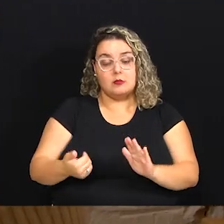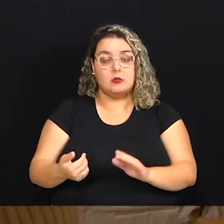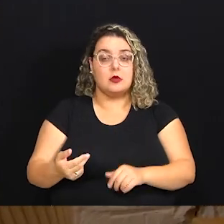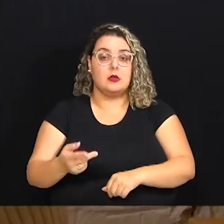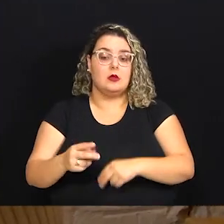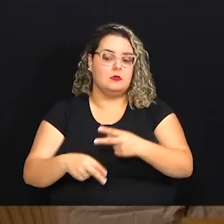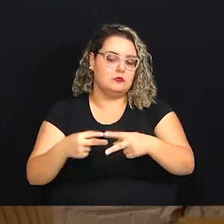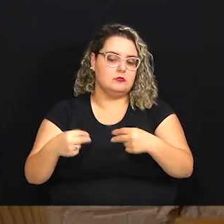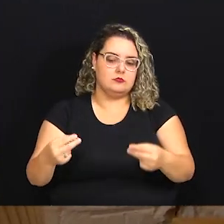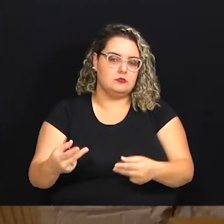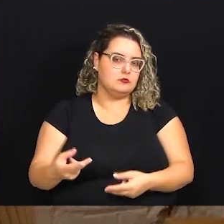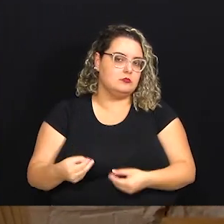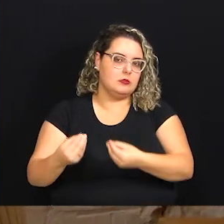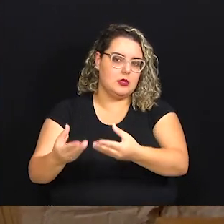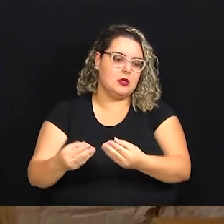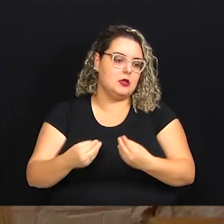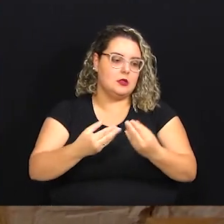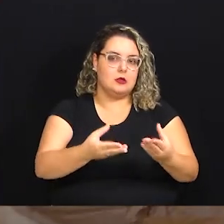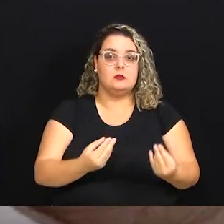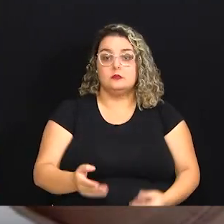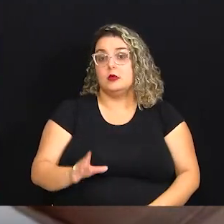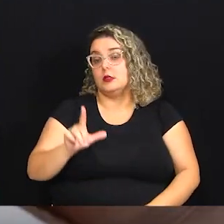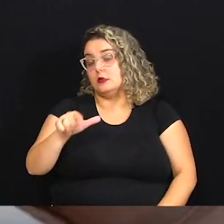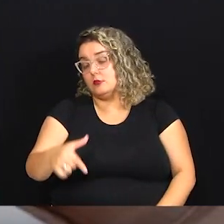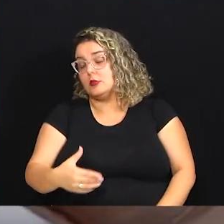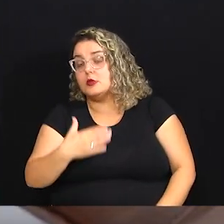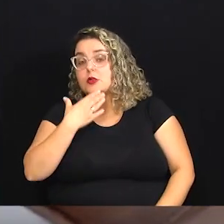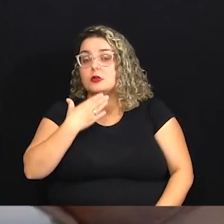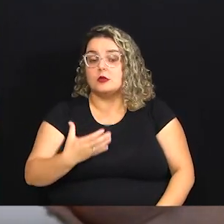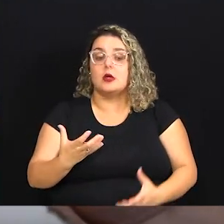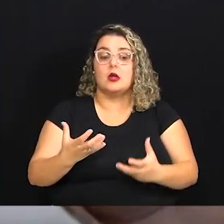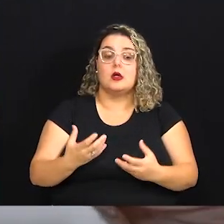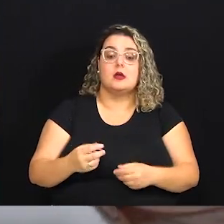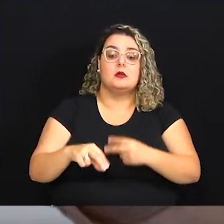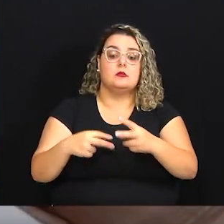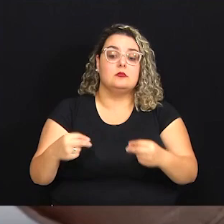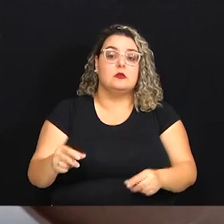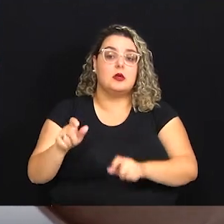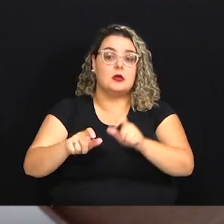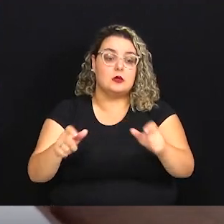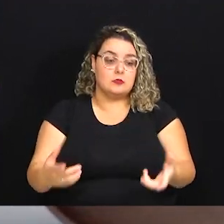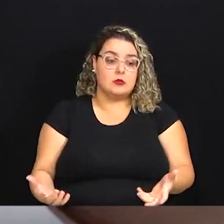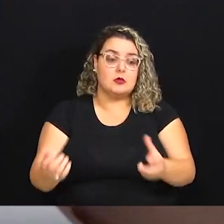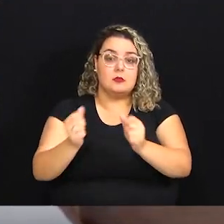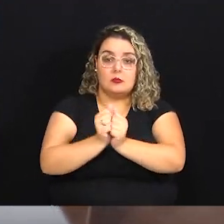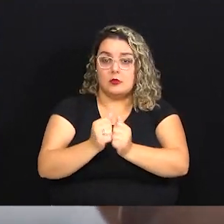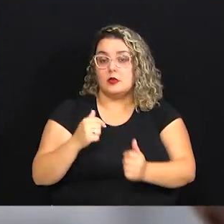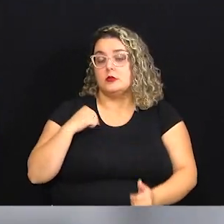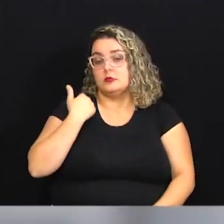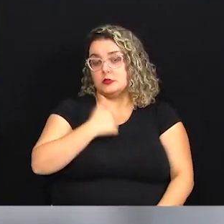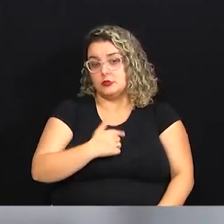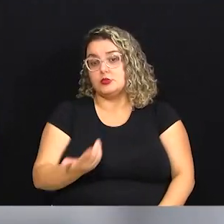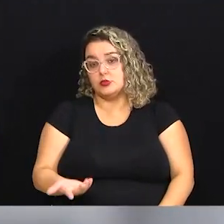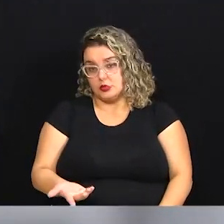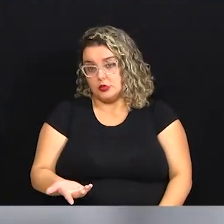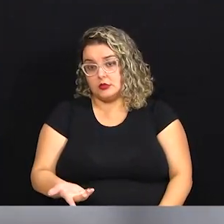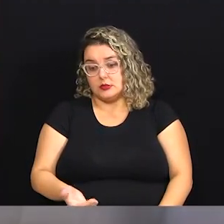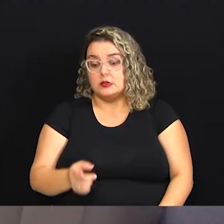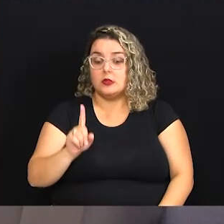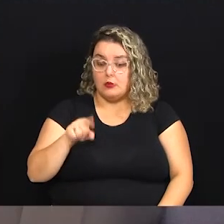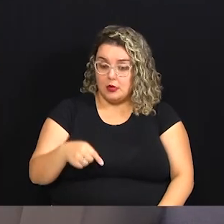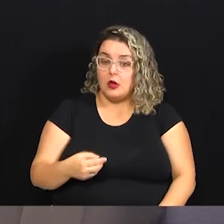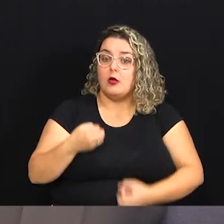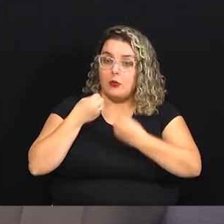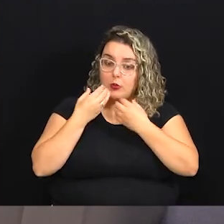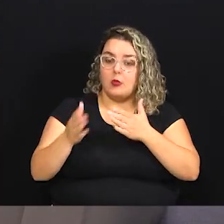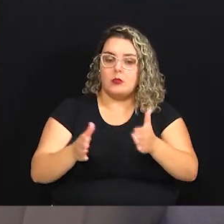para poder presentear. E olha, a gente logo mais tem o Natal, a gente vai querer presentear as pessoas que são próximas a nós. Então,